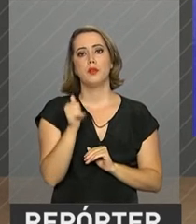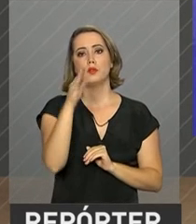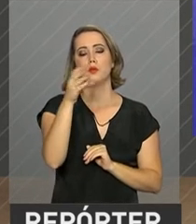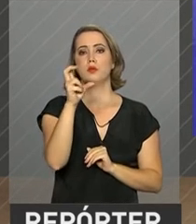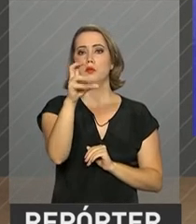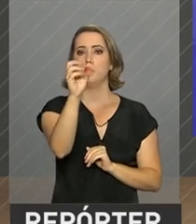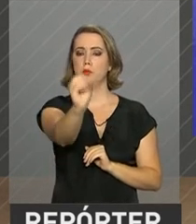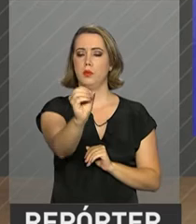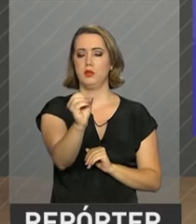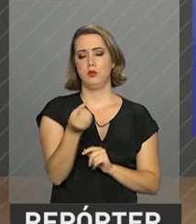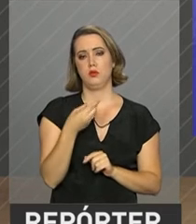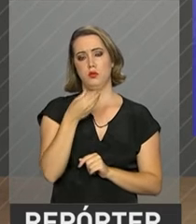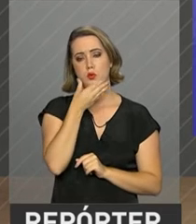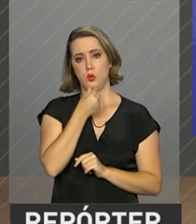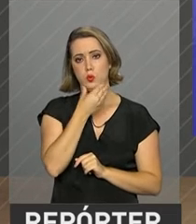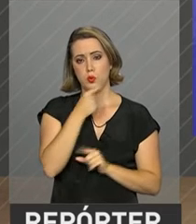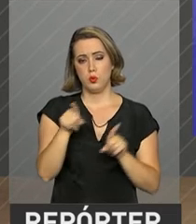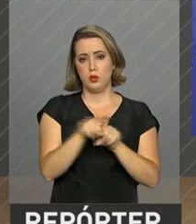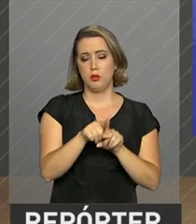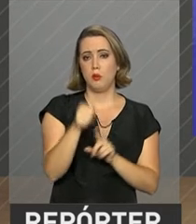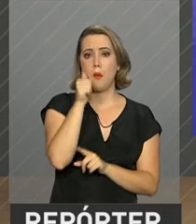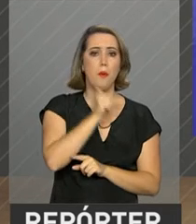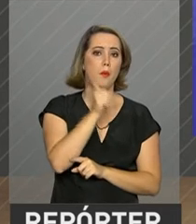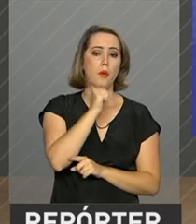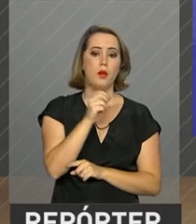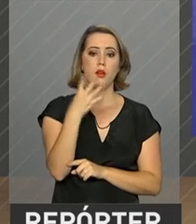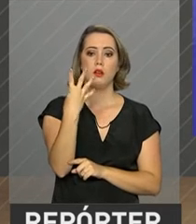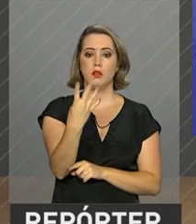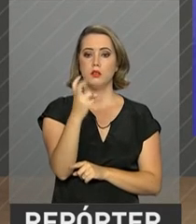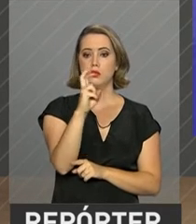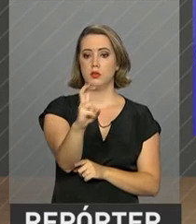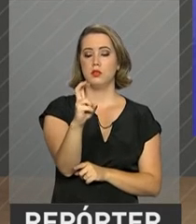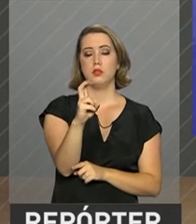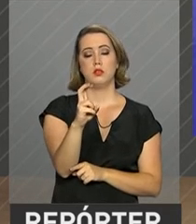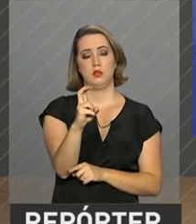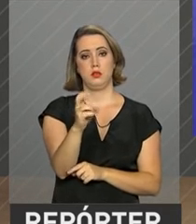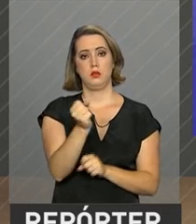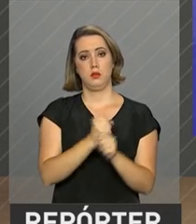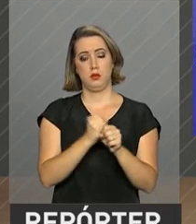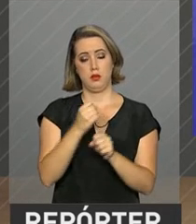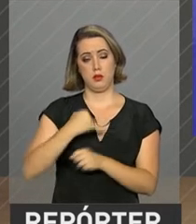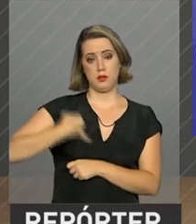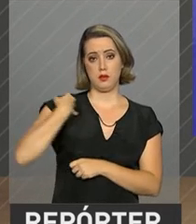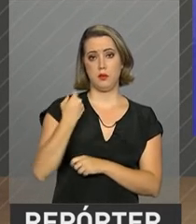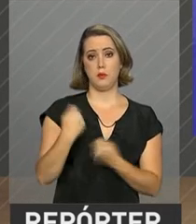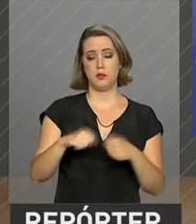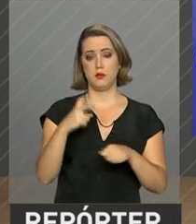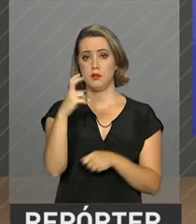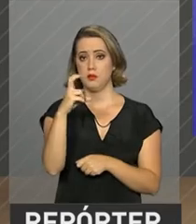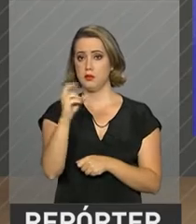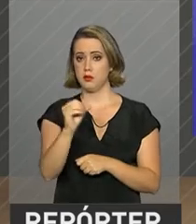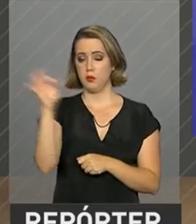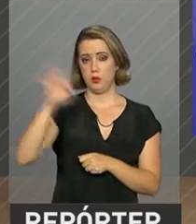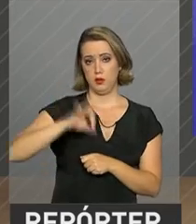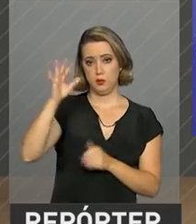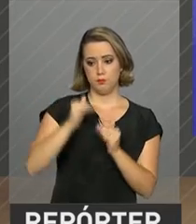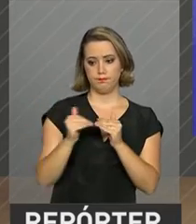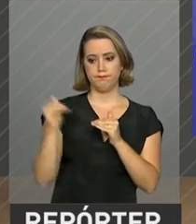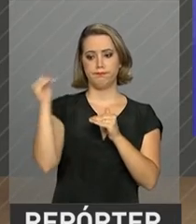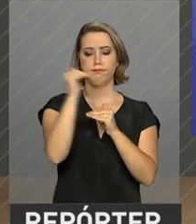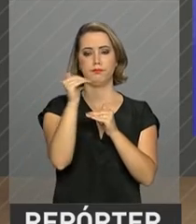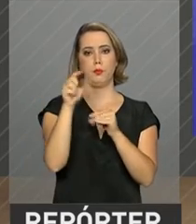com mais de 45 anos vou ter um pedágio e terão que trabalhar 50% a mais do que o tempo que